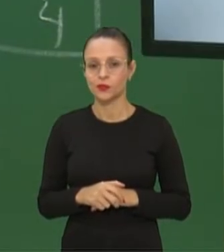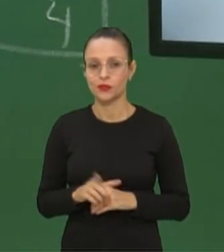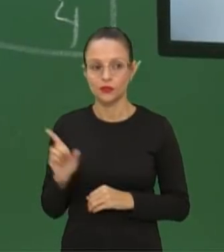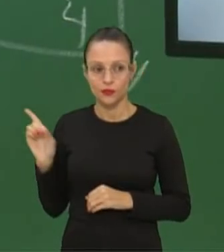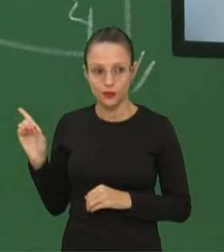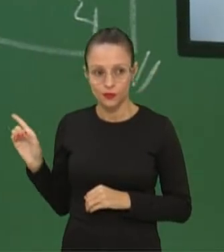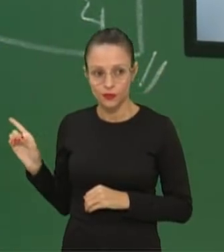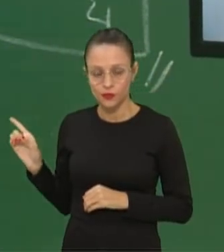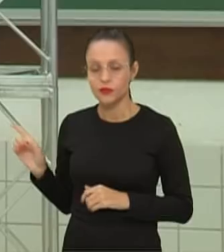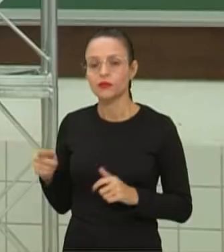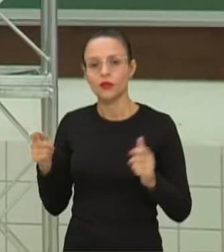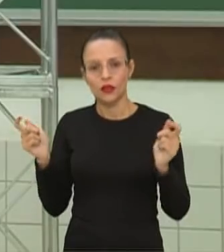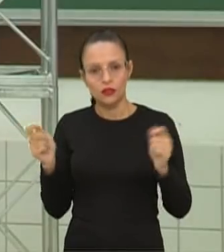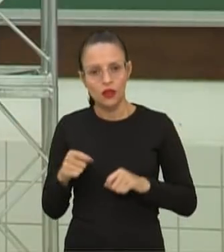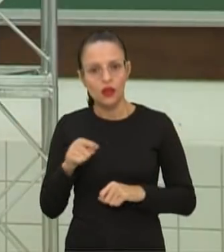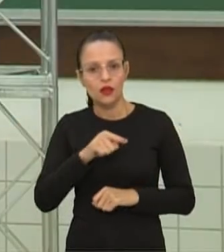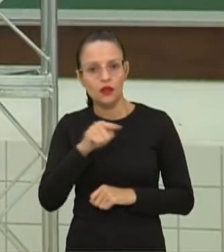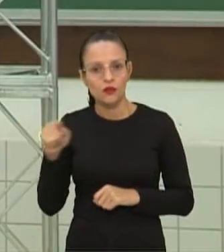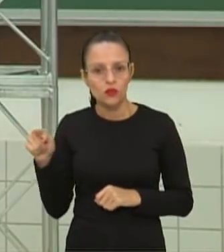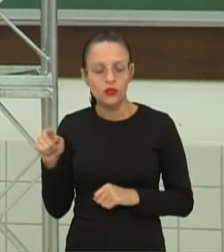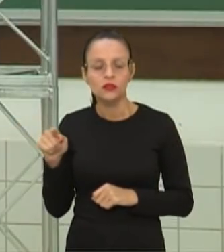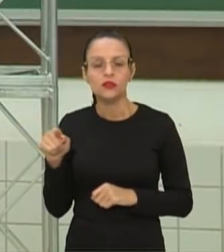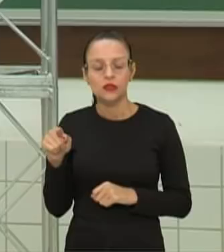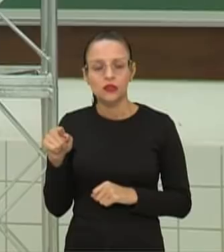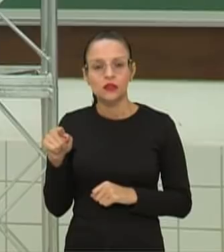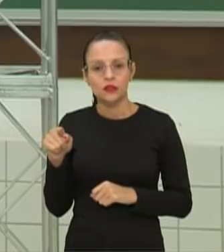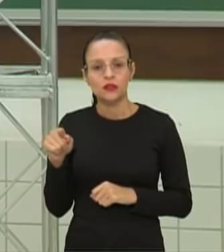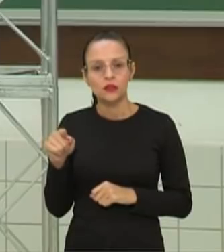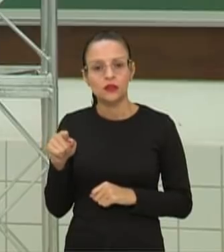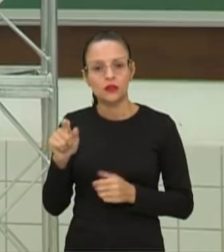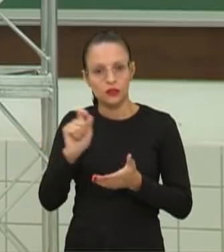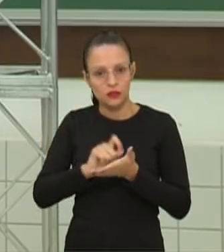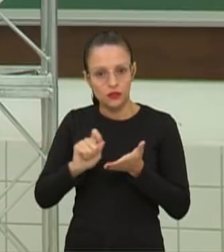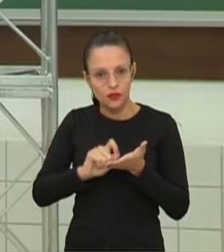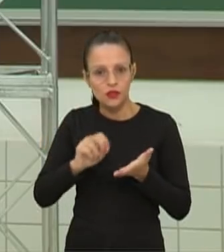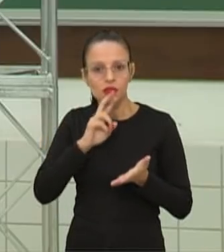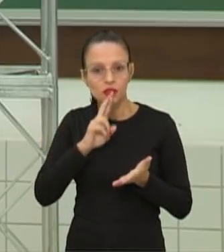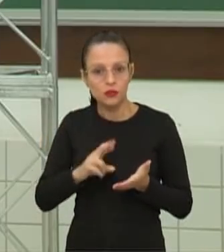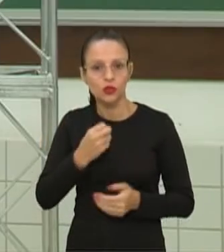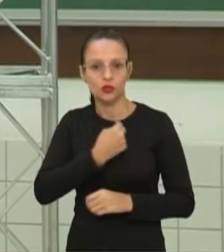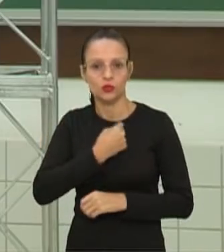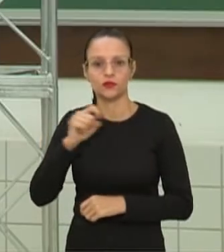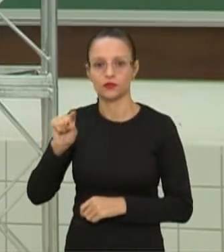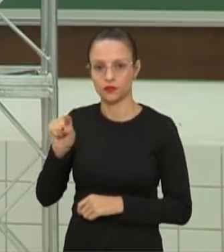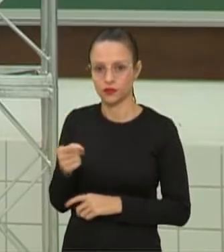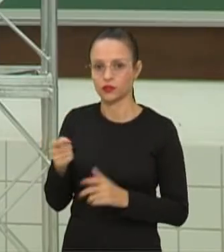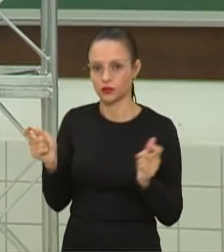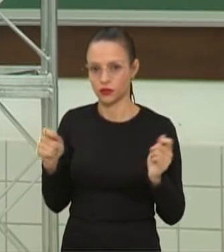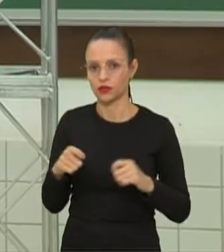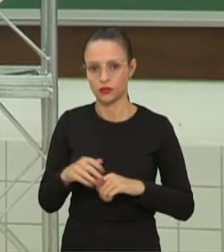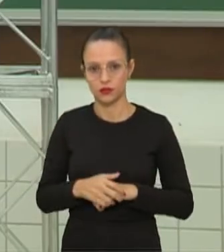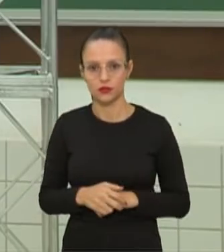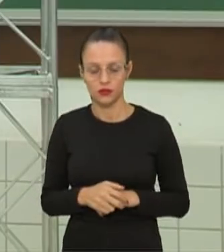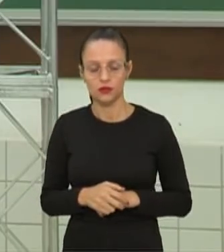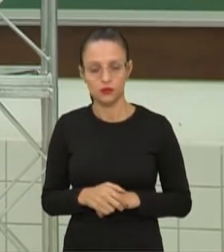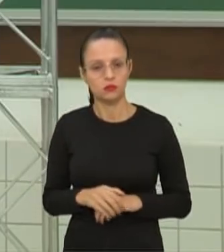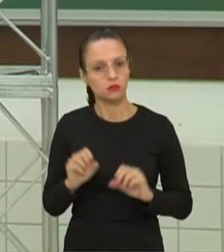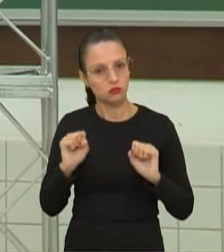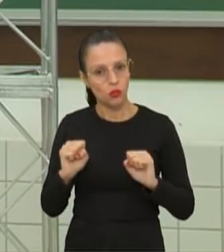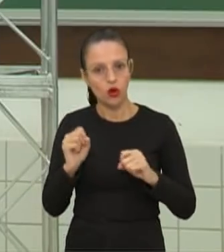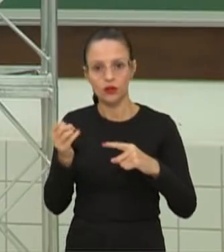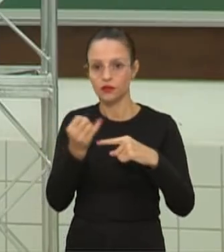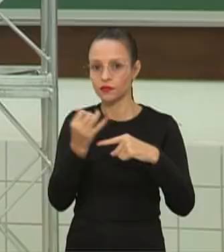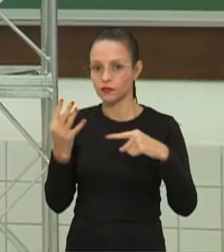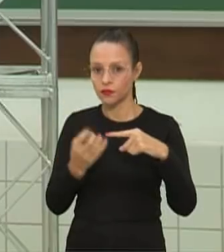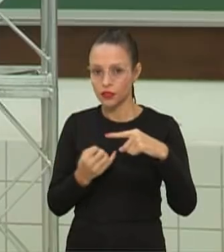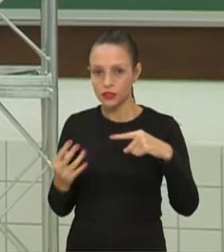Aqui, gente, dá até para você arriscar escrever essa resposta como número decimal. Tá? Pode deixar como fração,